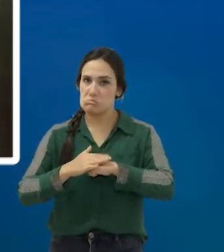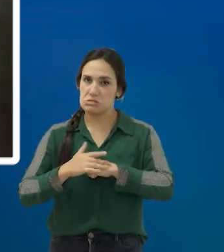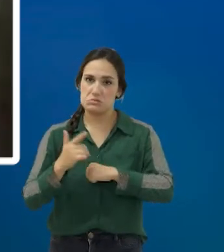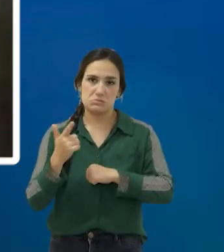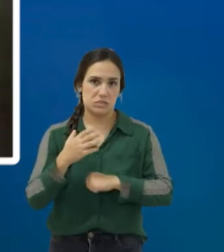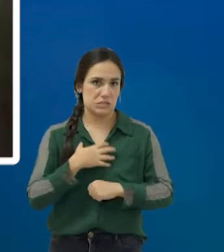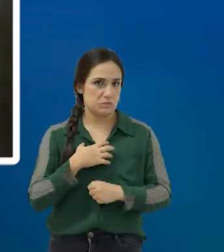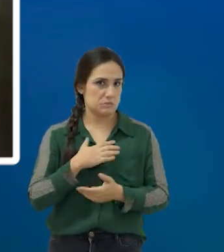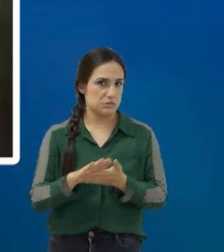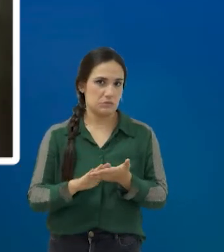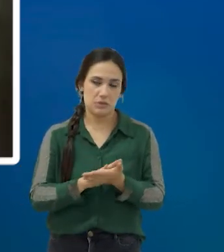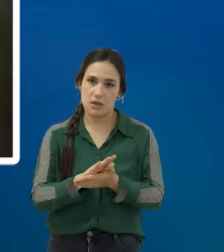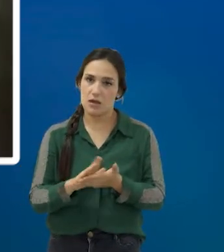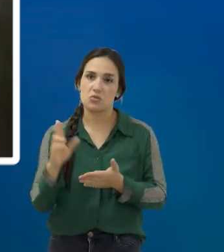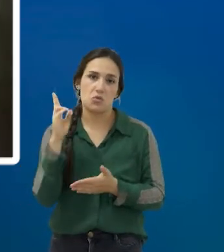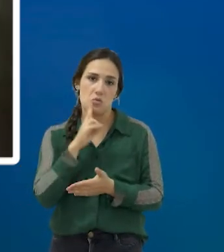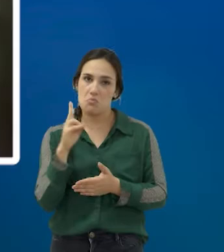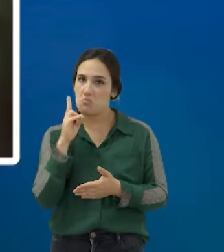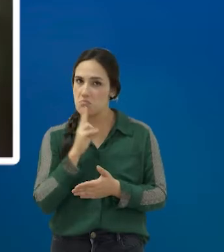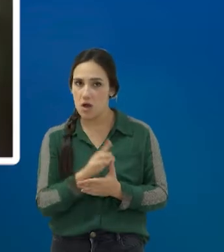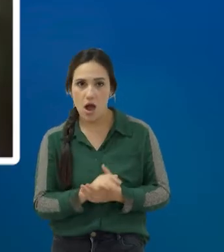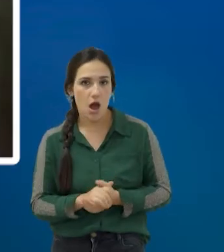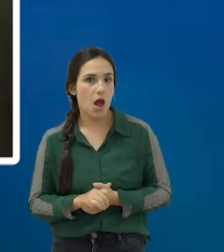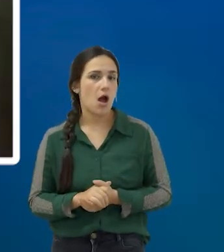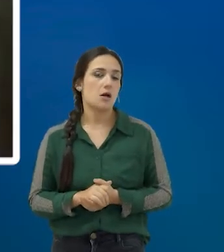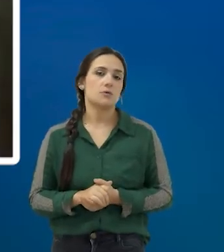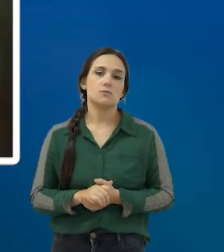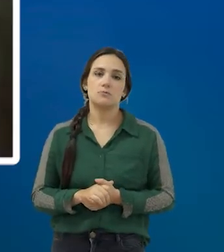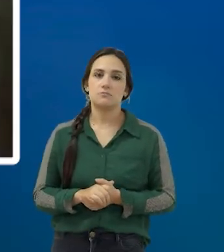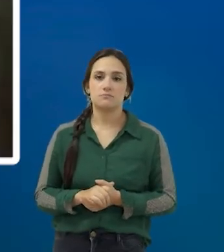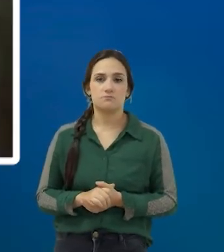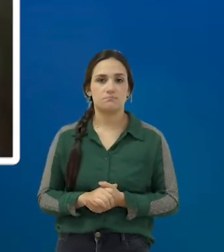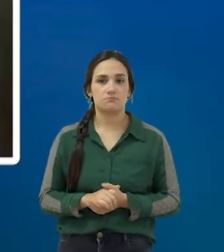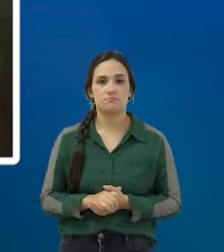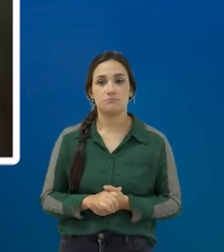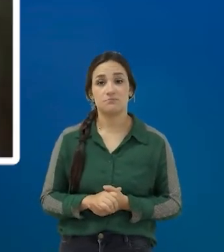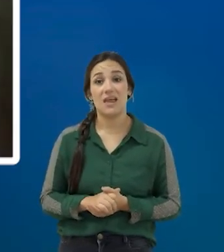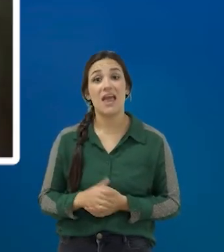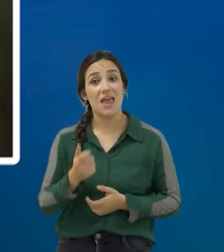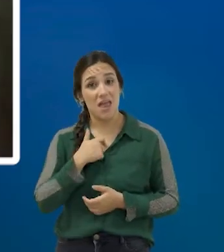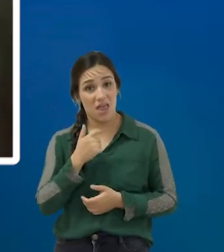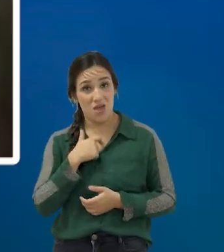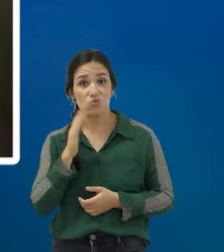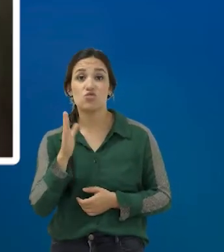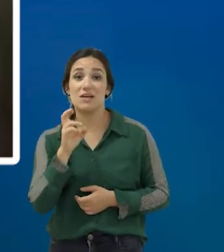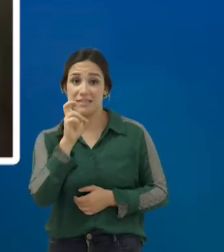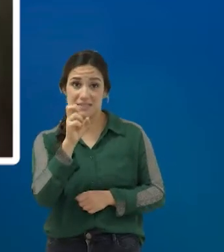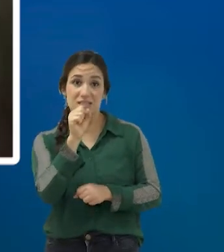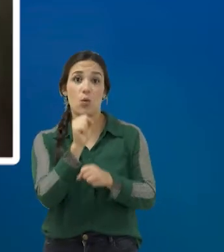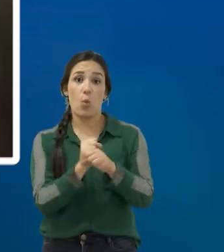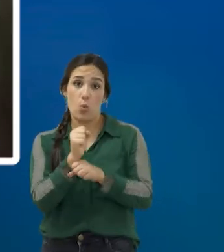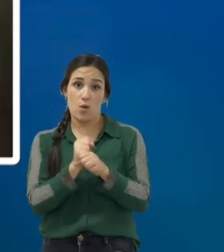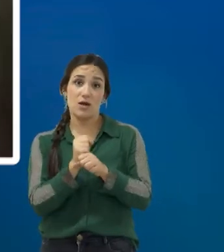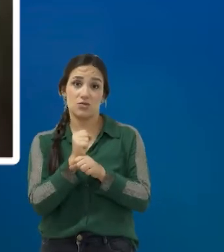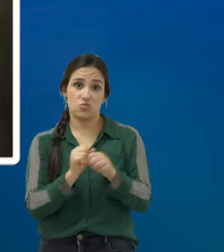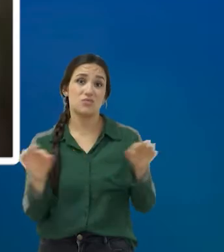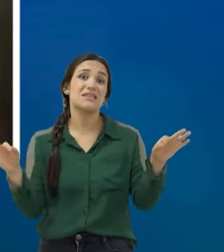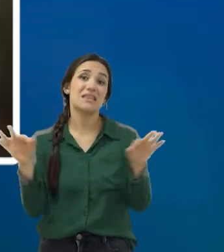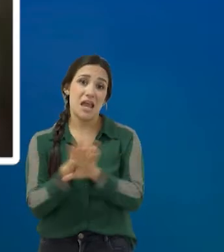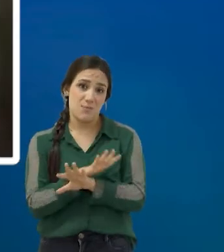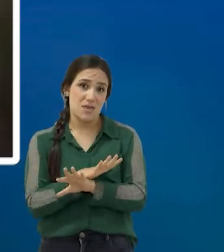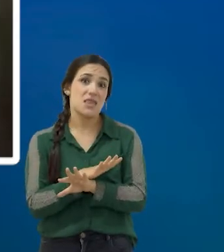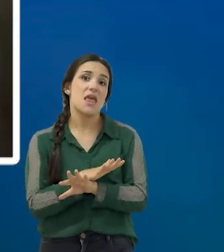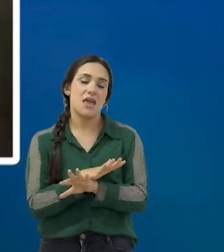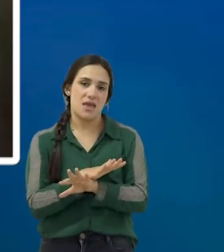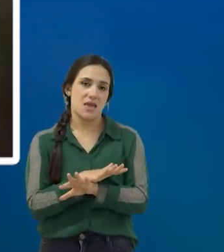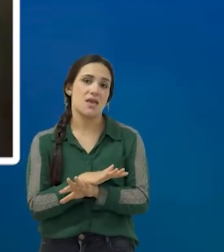doença não tem mais sintomas, ela está em remissão, eu já passei dos 5 anos que são críticos e que pode haver uma recidiva